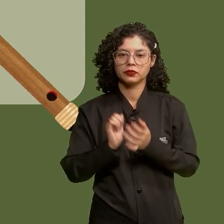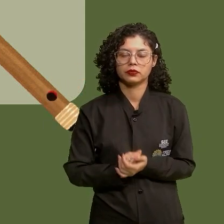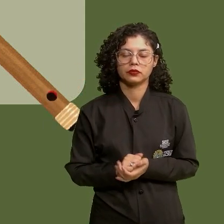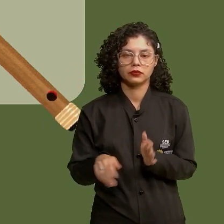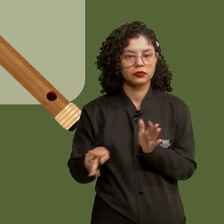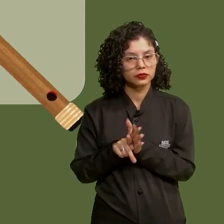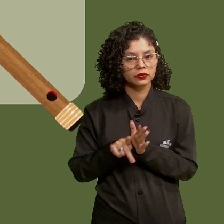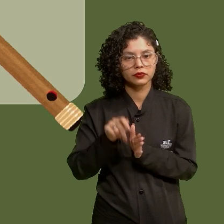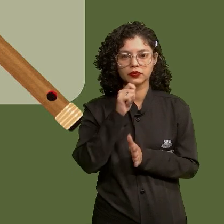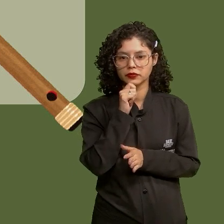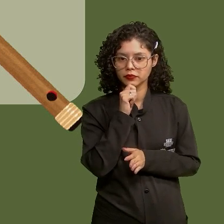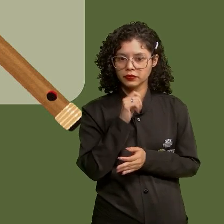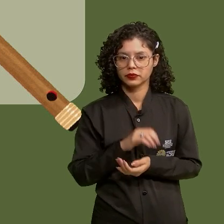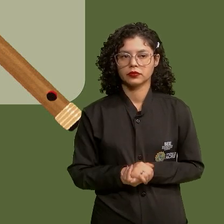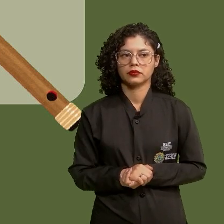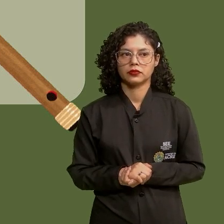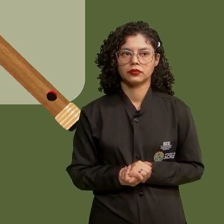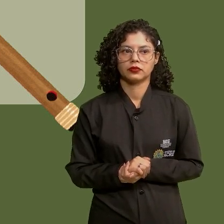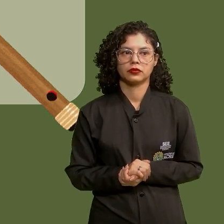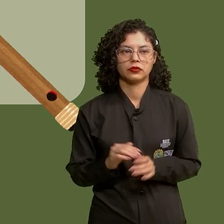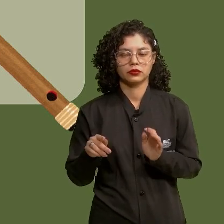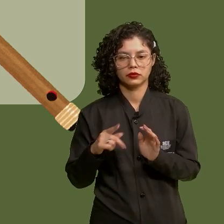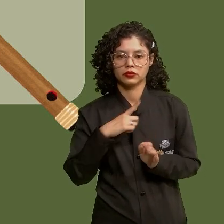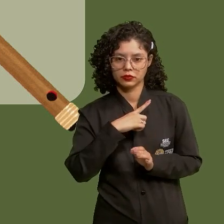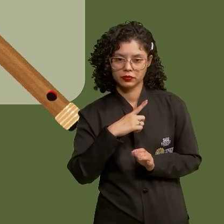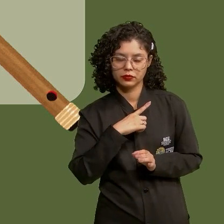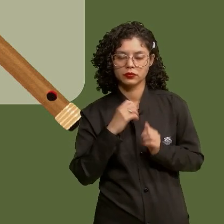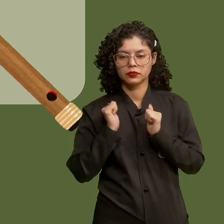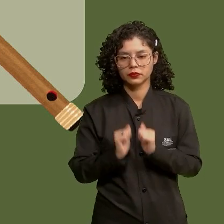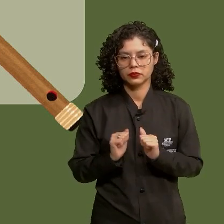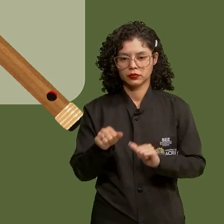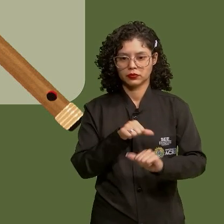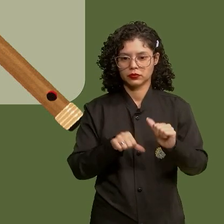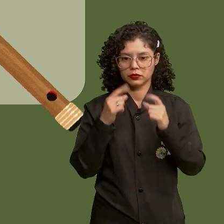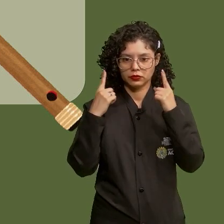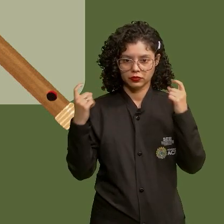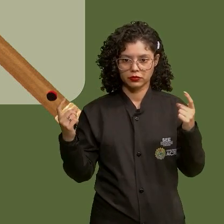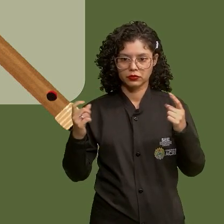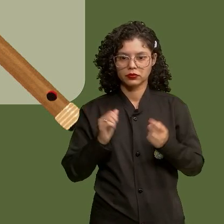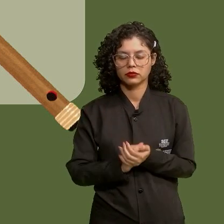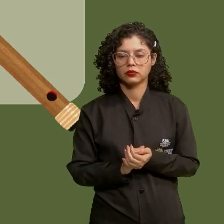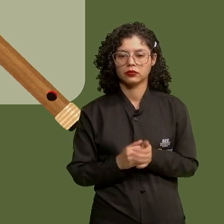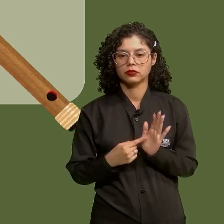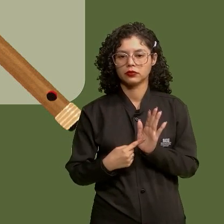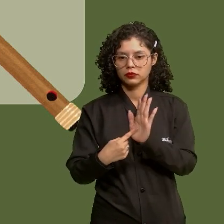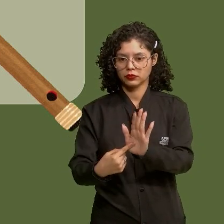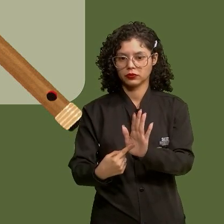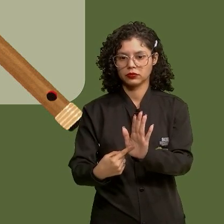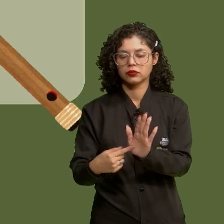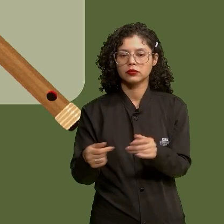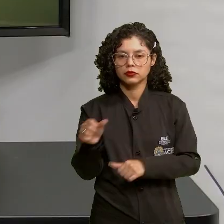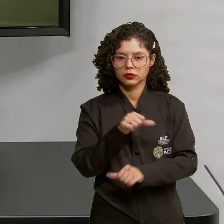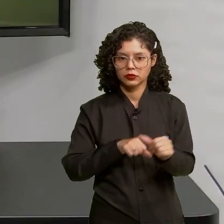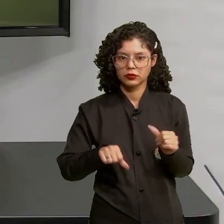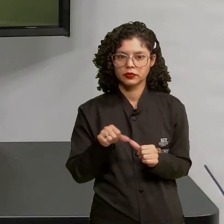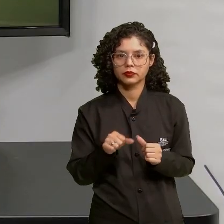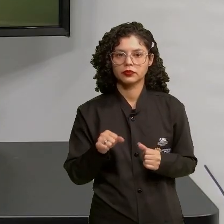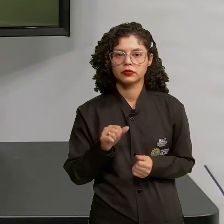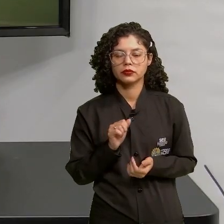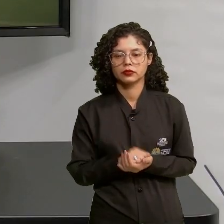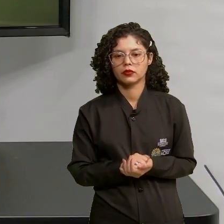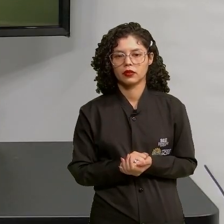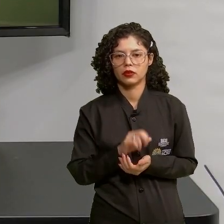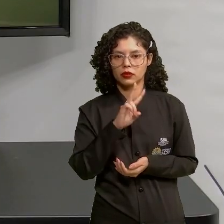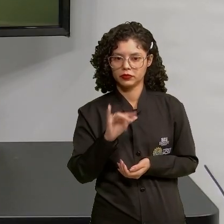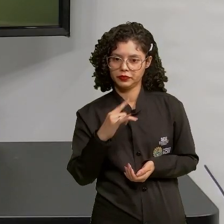buraco e os dedos cobrem as teclas para poder mudar o som. Então, à medida que você vai cobrindo esses buraquinhos,